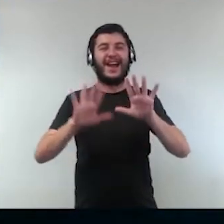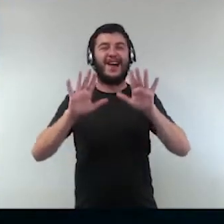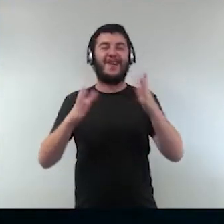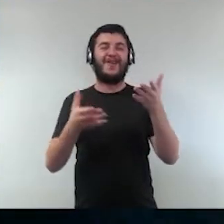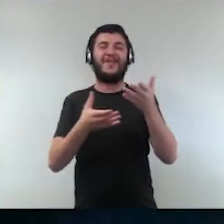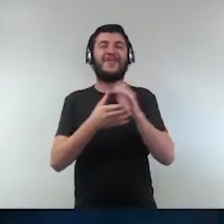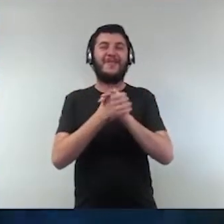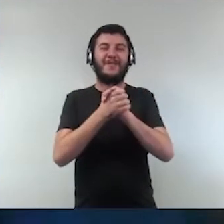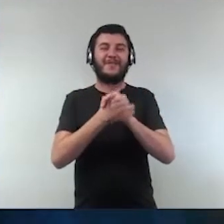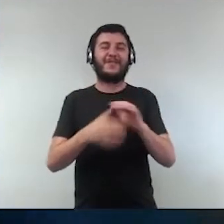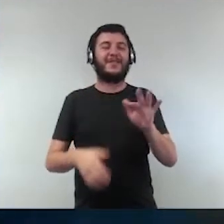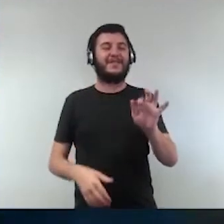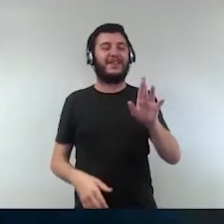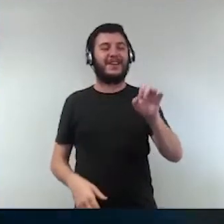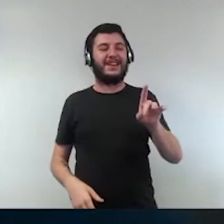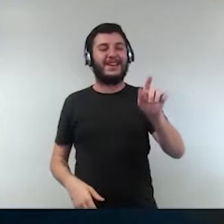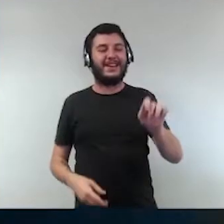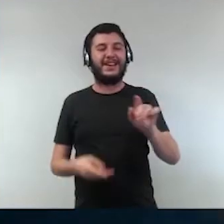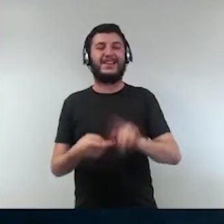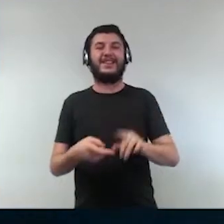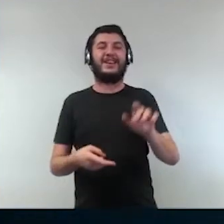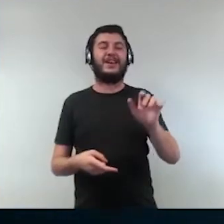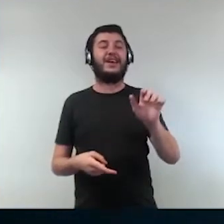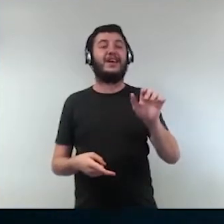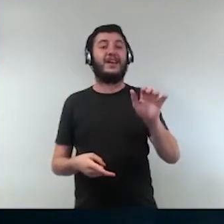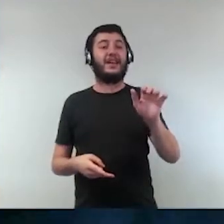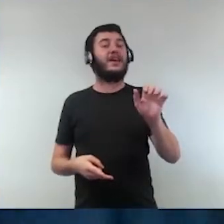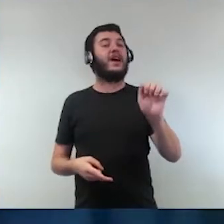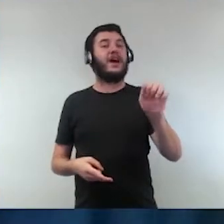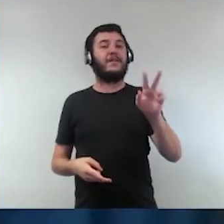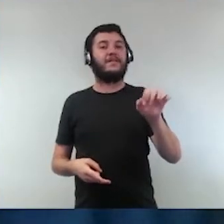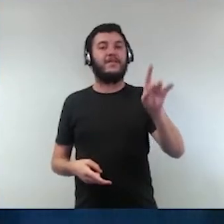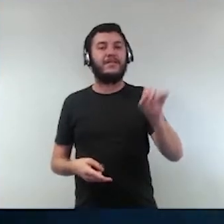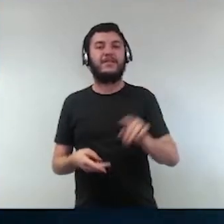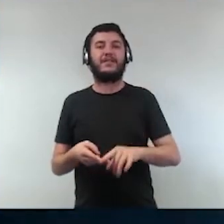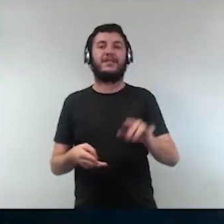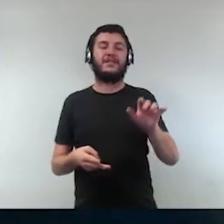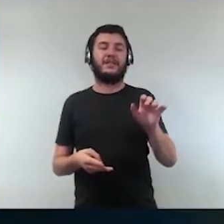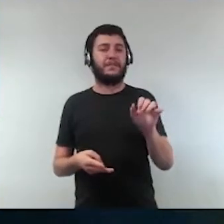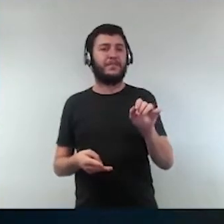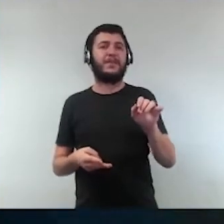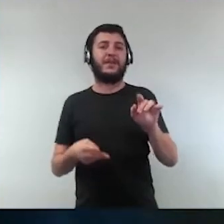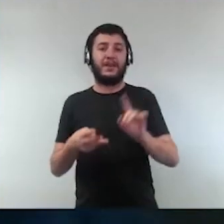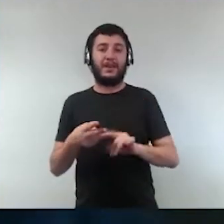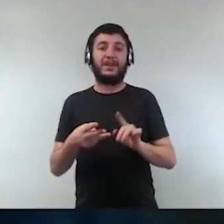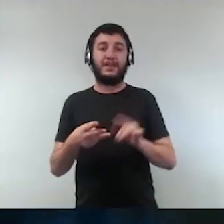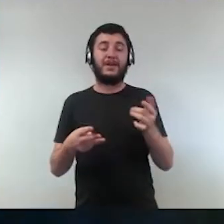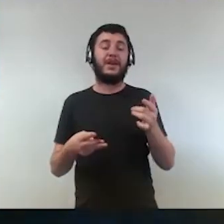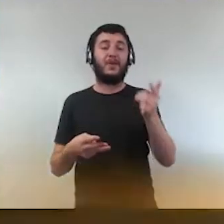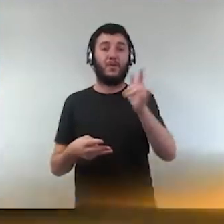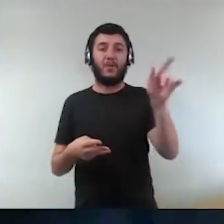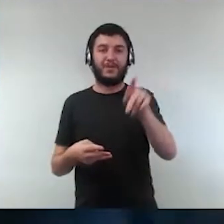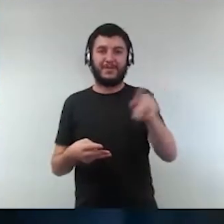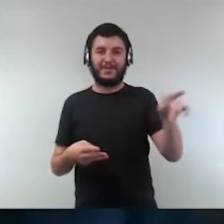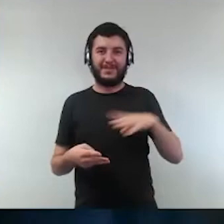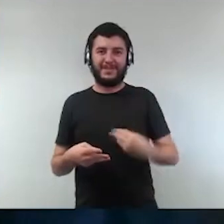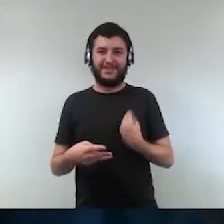a Vamber, a Fernando. Prazer estar com vocês aqui nesse painel.